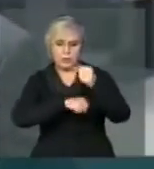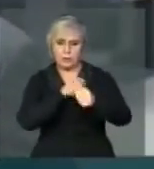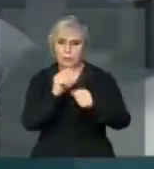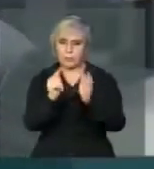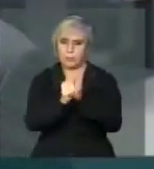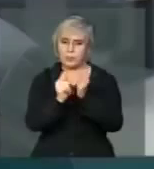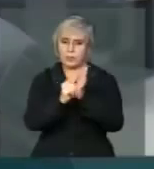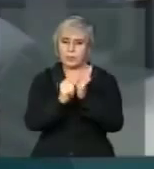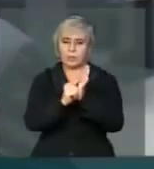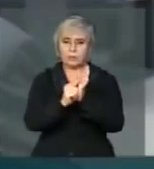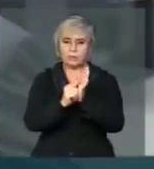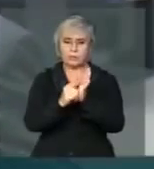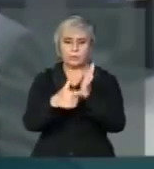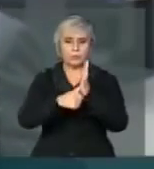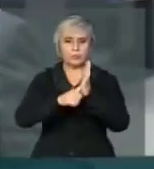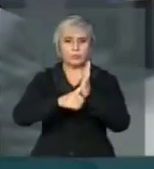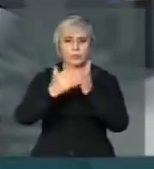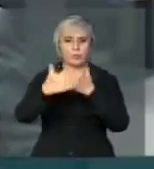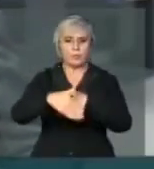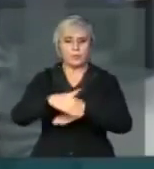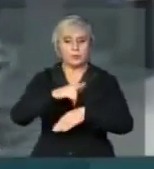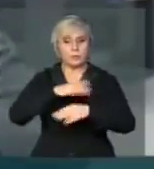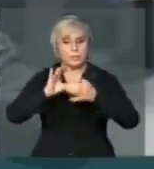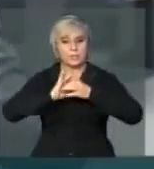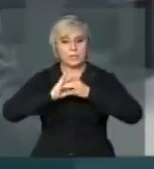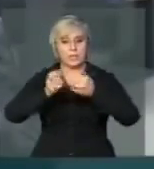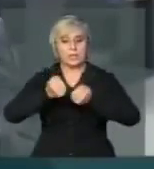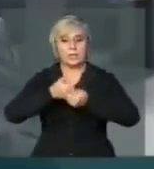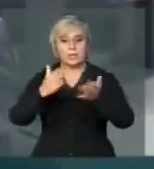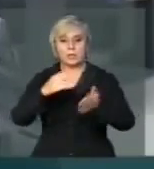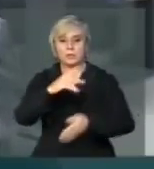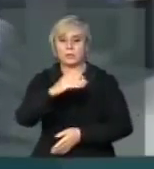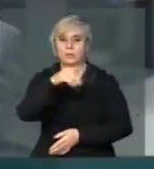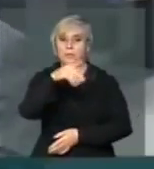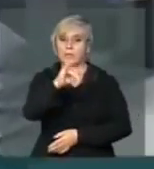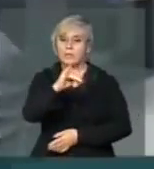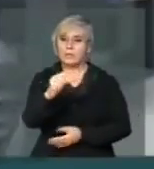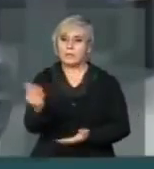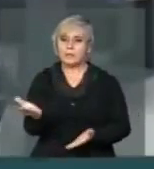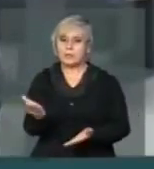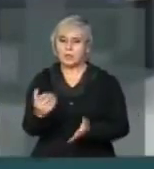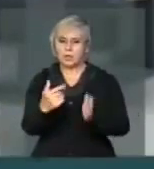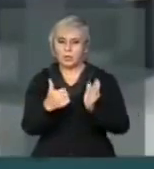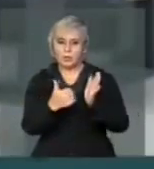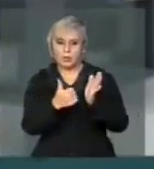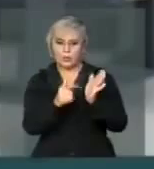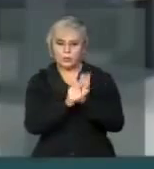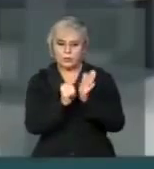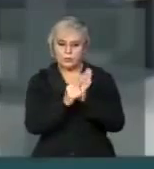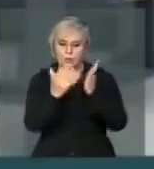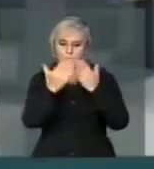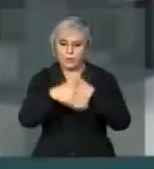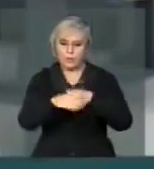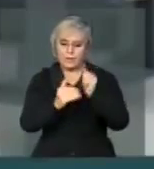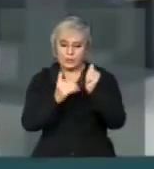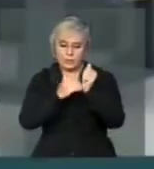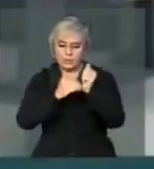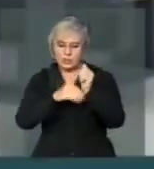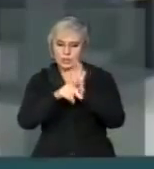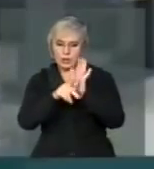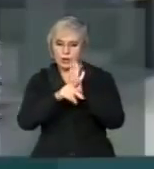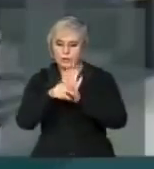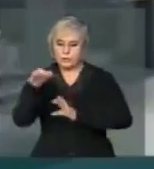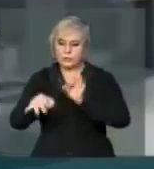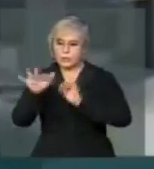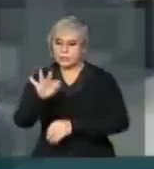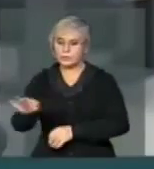CPI, talvez não saibam, que foram disponibilizados pela CPI. Documentos sigilosos que vieram da Justiça Federal, que